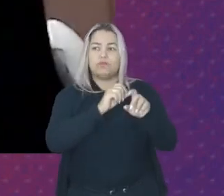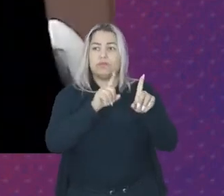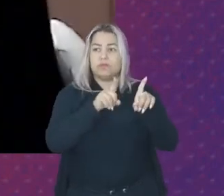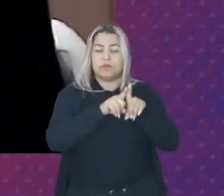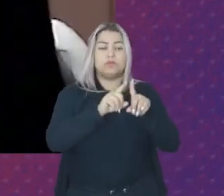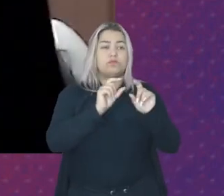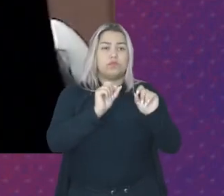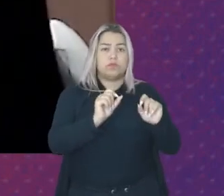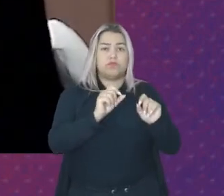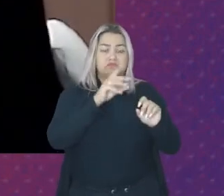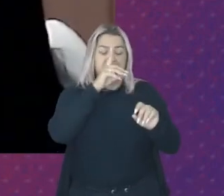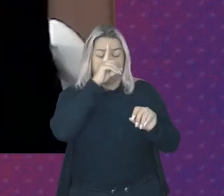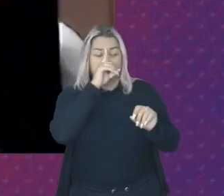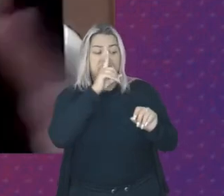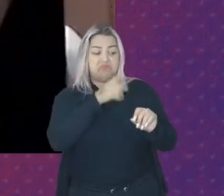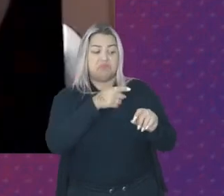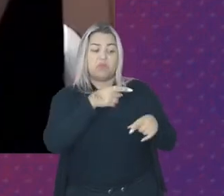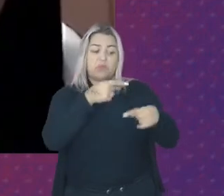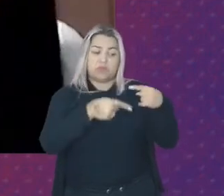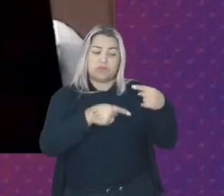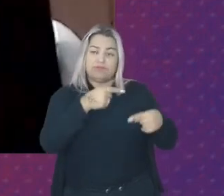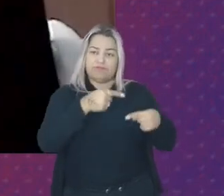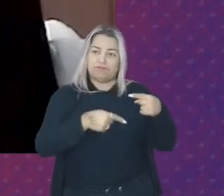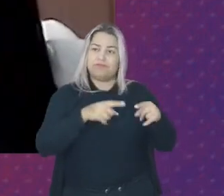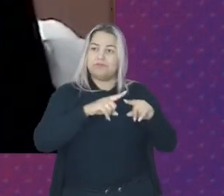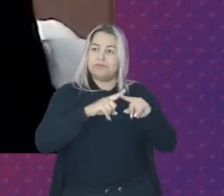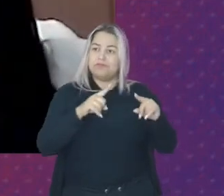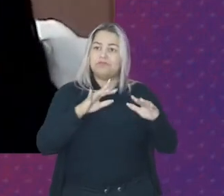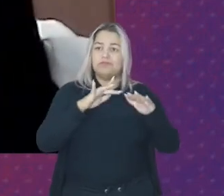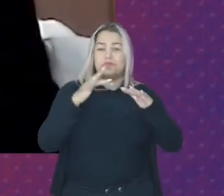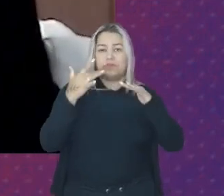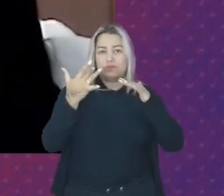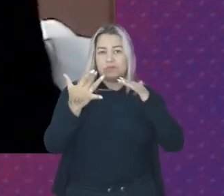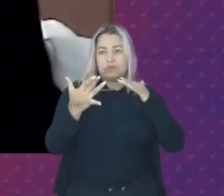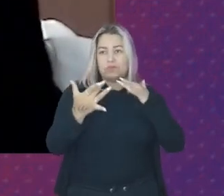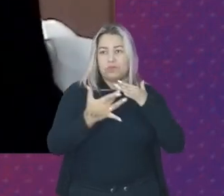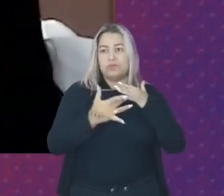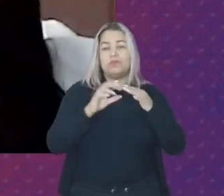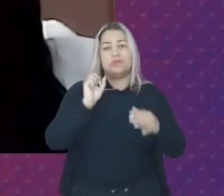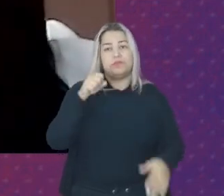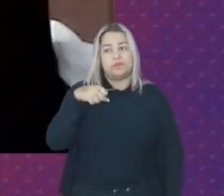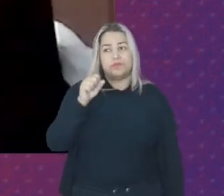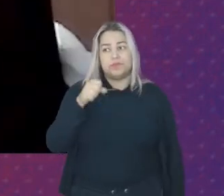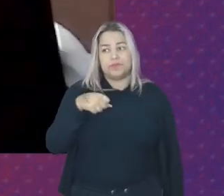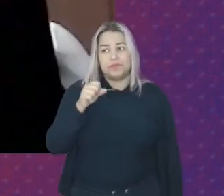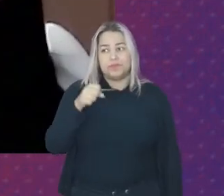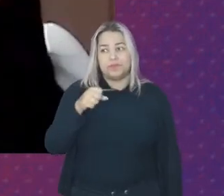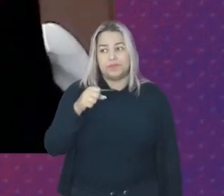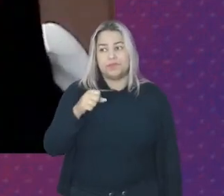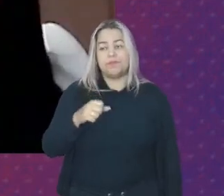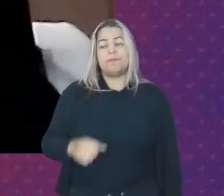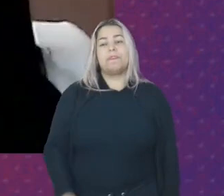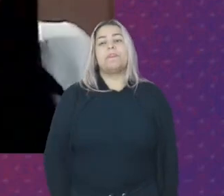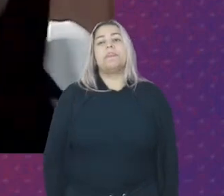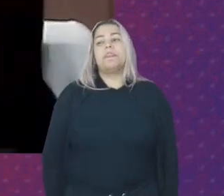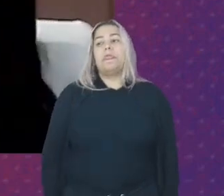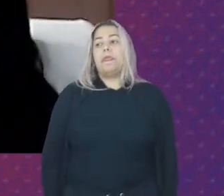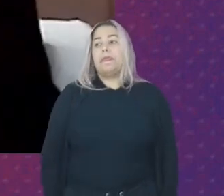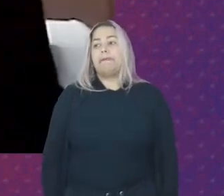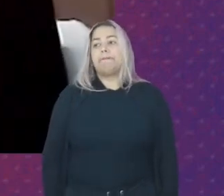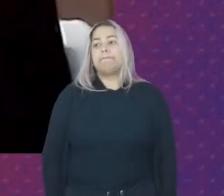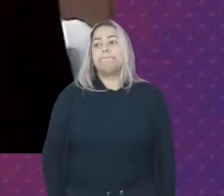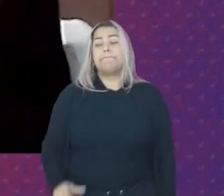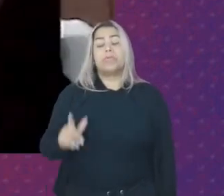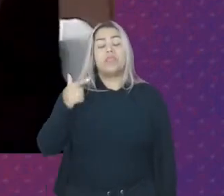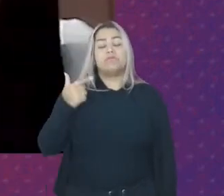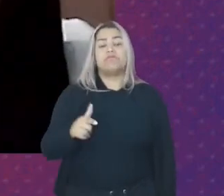para a construção da autoridade política nas suas redes sociais, sim. E aí, tem